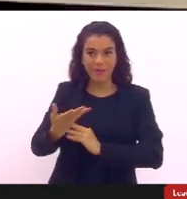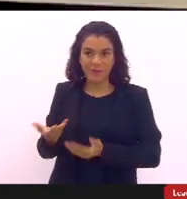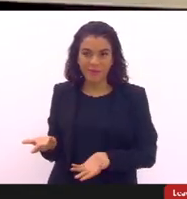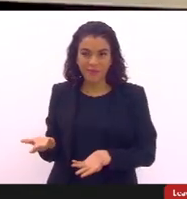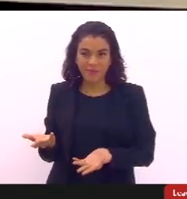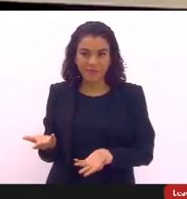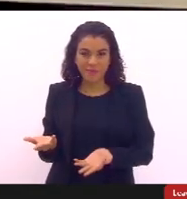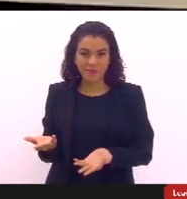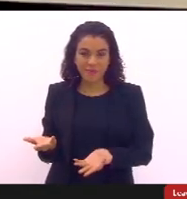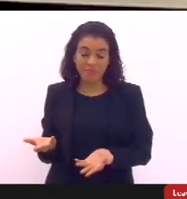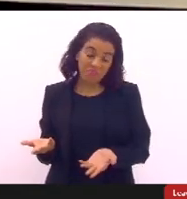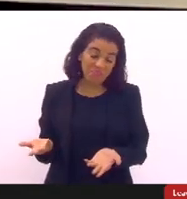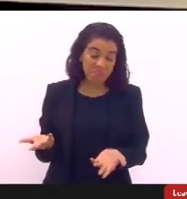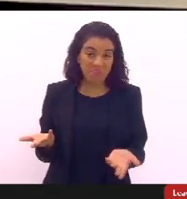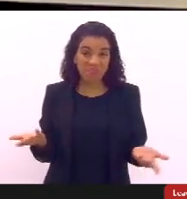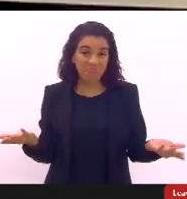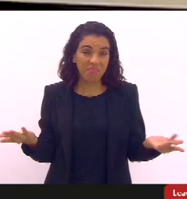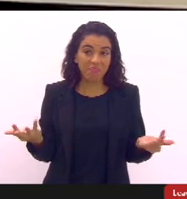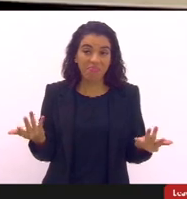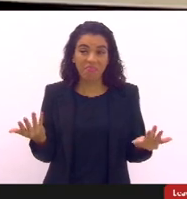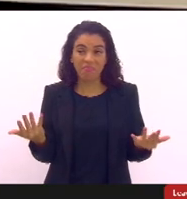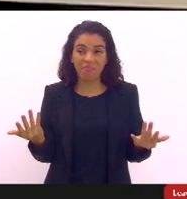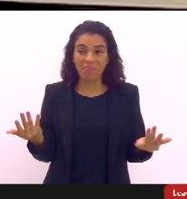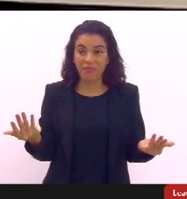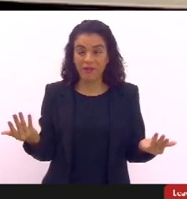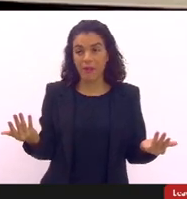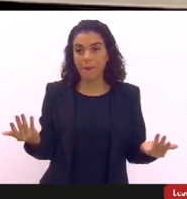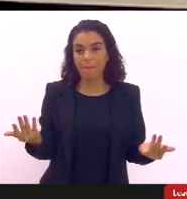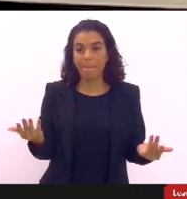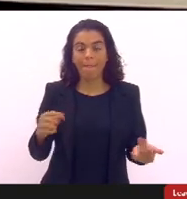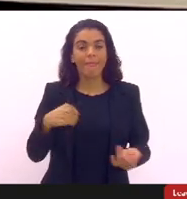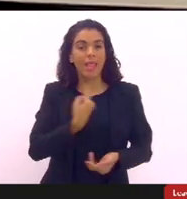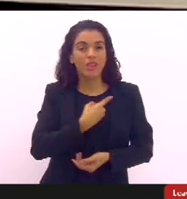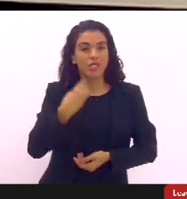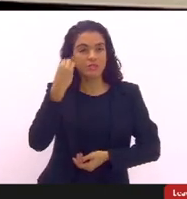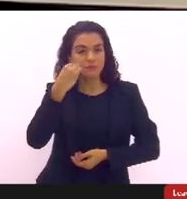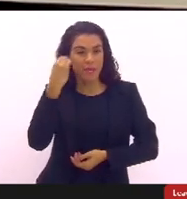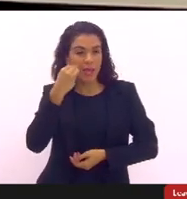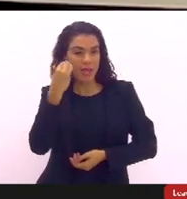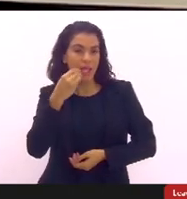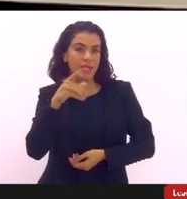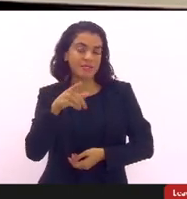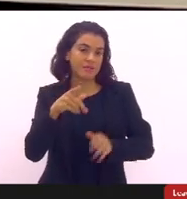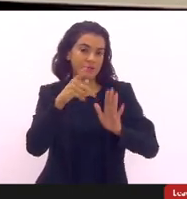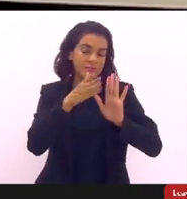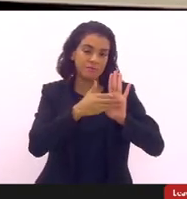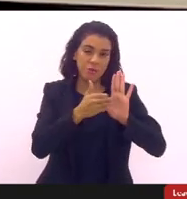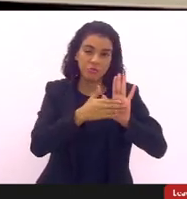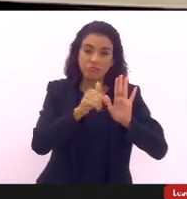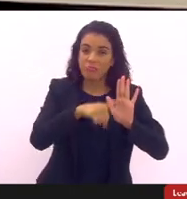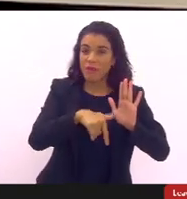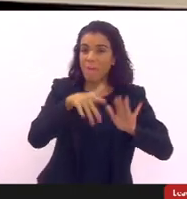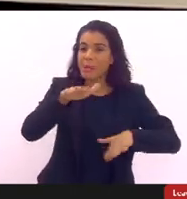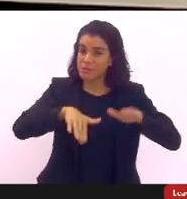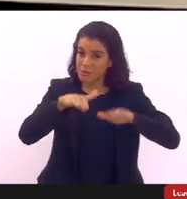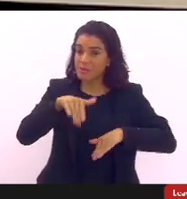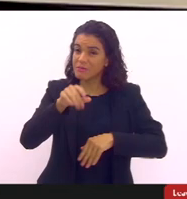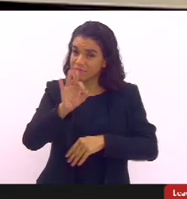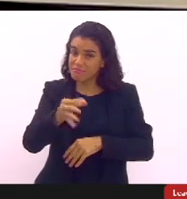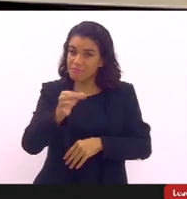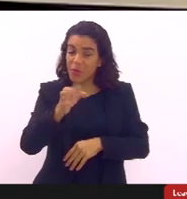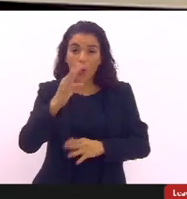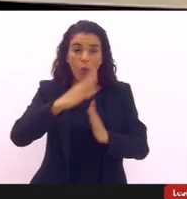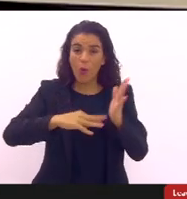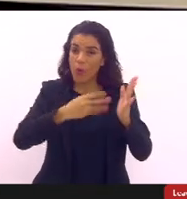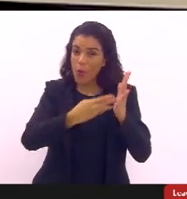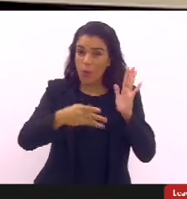dentro da prisão? Quer dizer, isso... E a nossa experiência diante desse projeto revelou que é mais ou menos isso mesmo. Tanto que o projeto